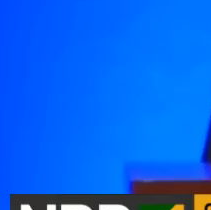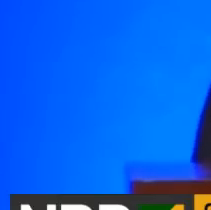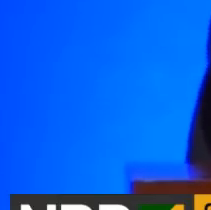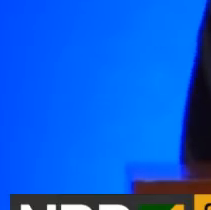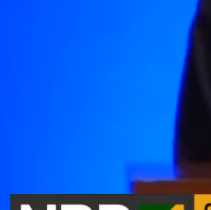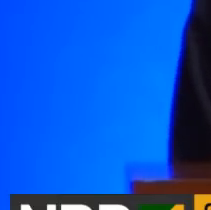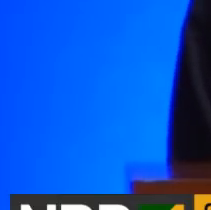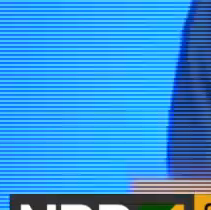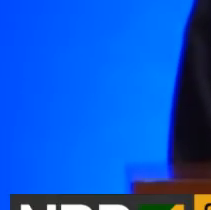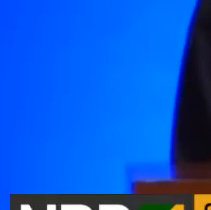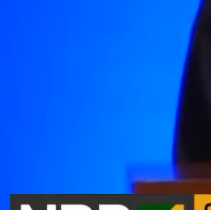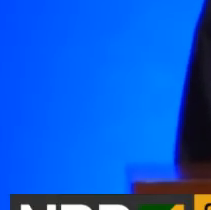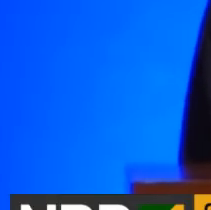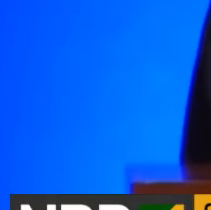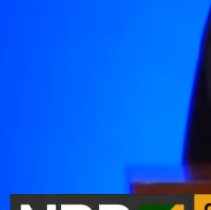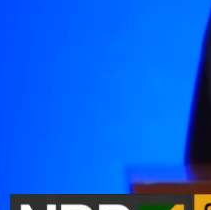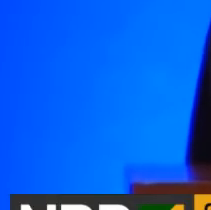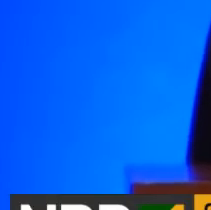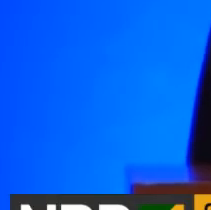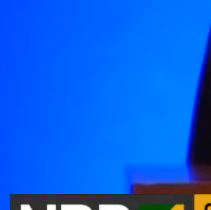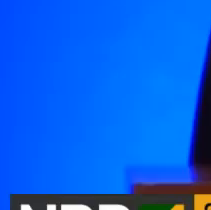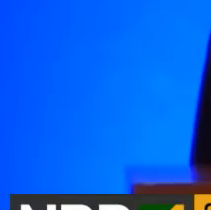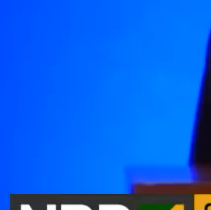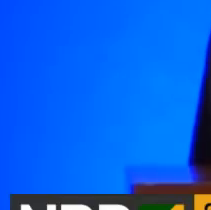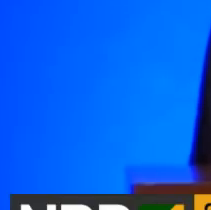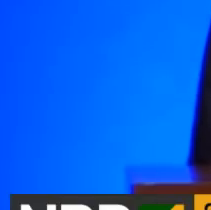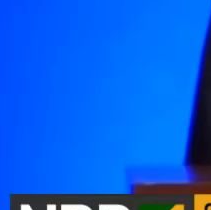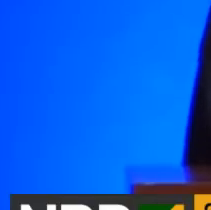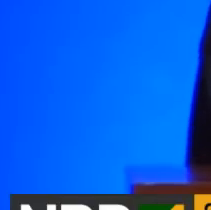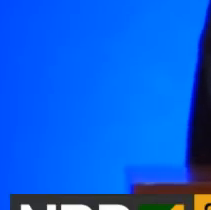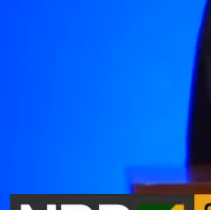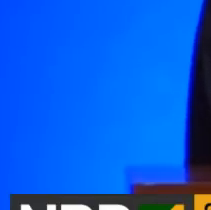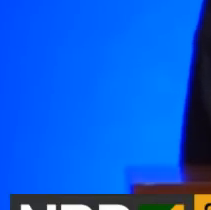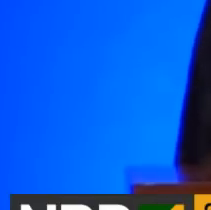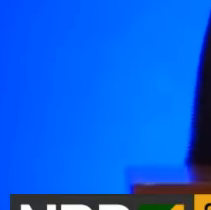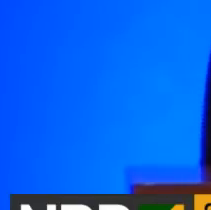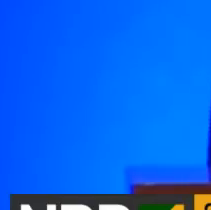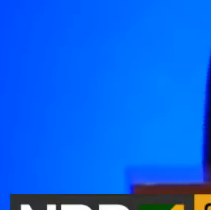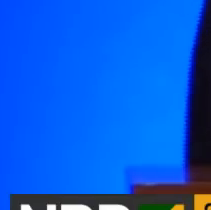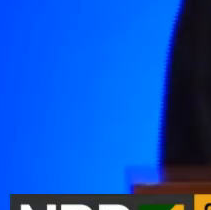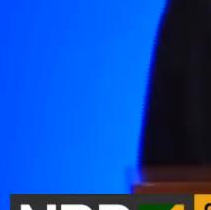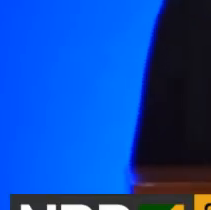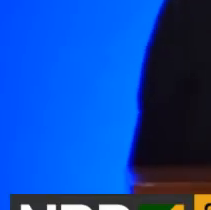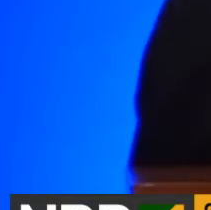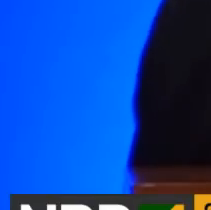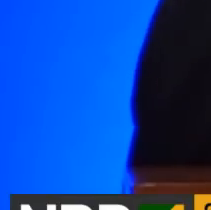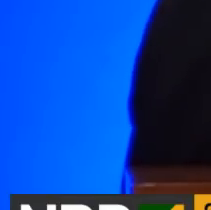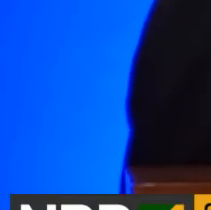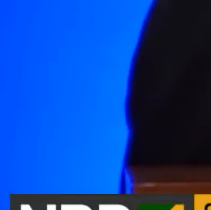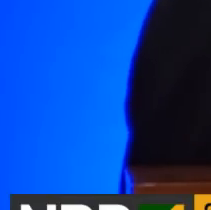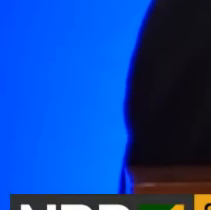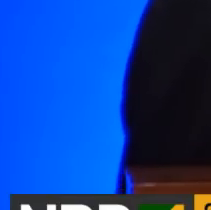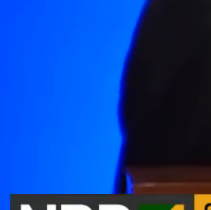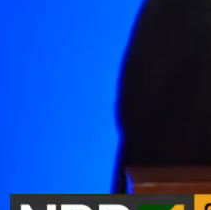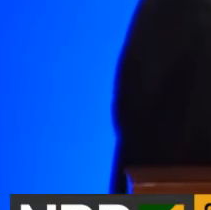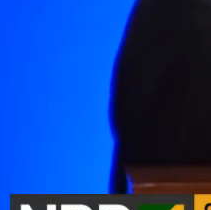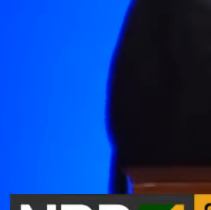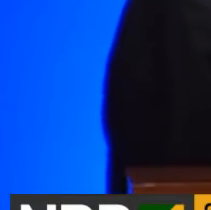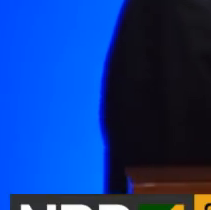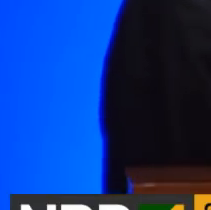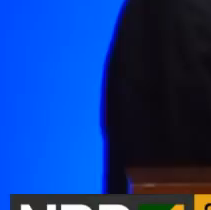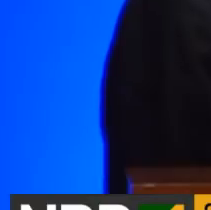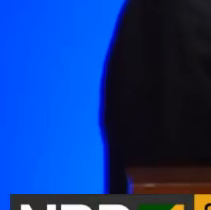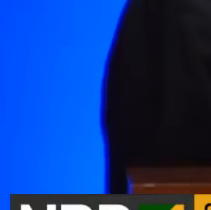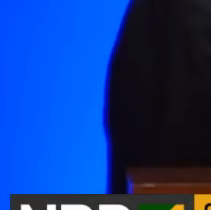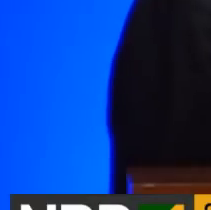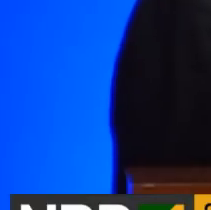superior que é a liberdade de manifestação liberdade de expressão a liberdade de imprensa é uma coisa fundamental para o país aliás não